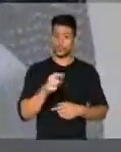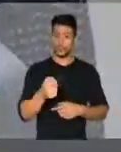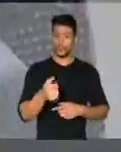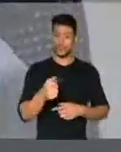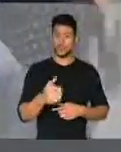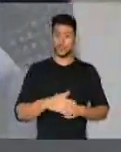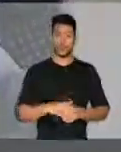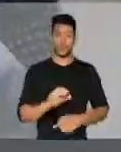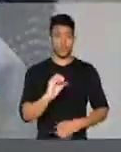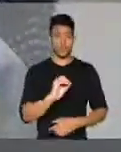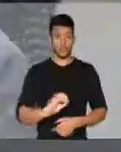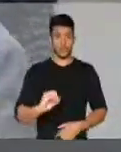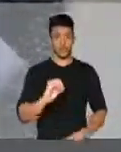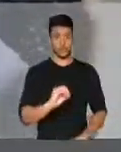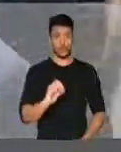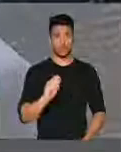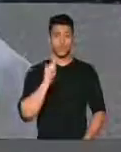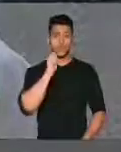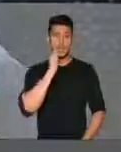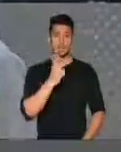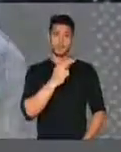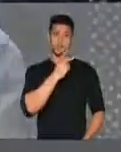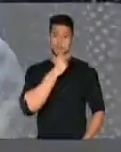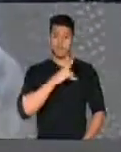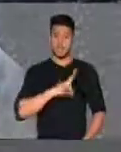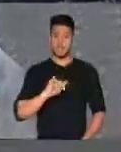Em outubro, o Amapá porá fim ao